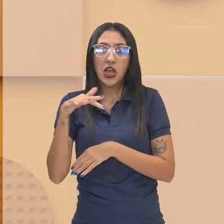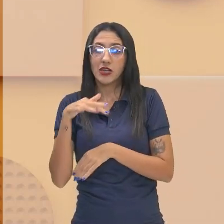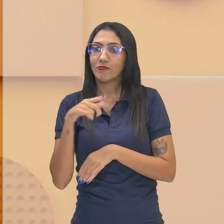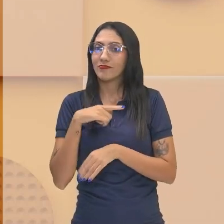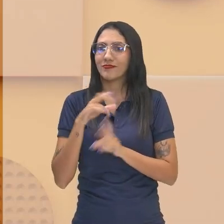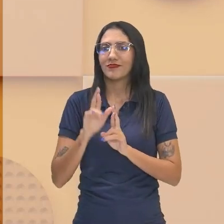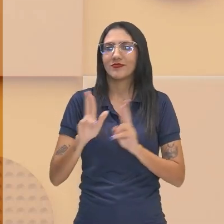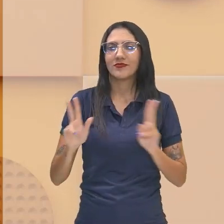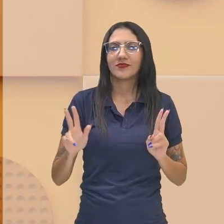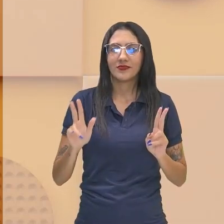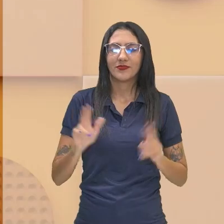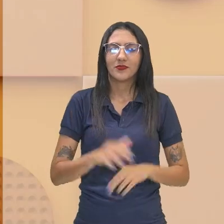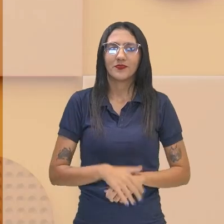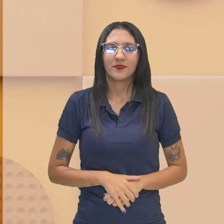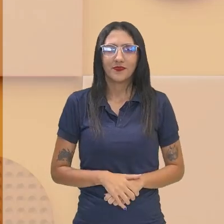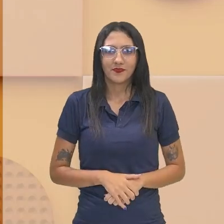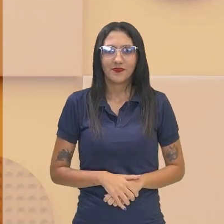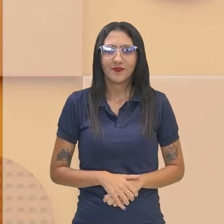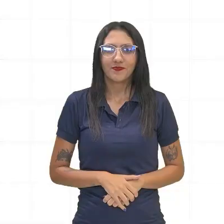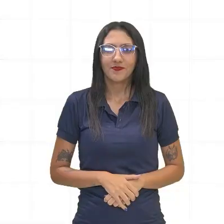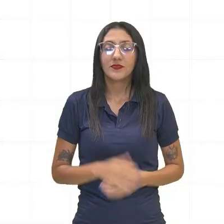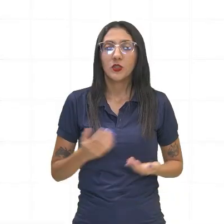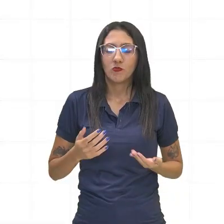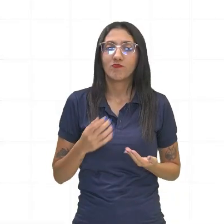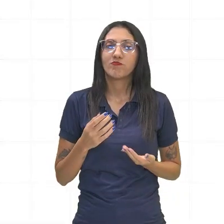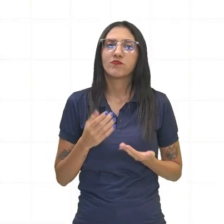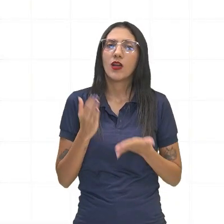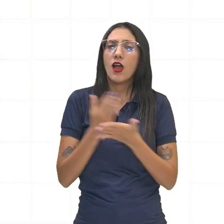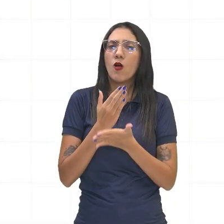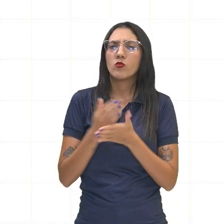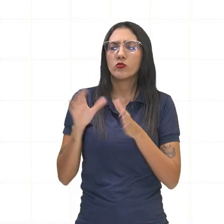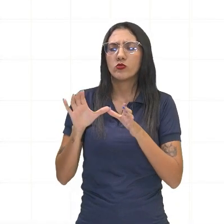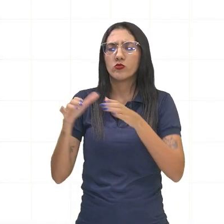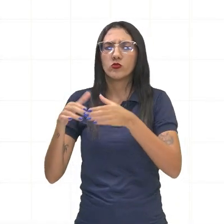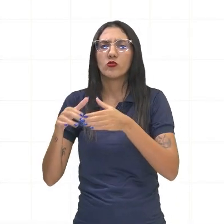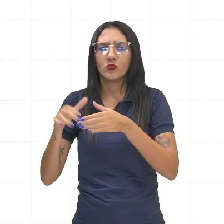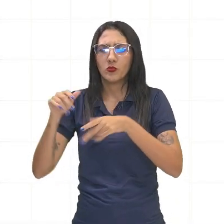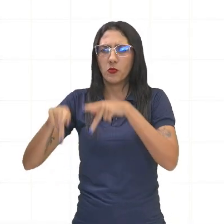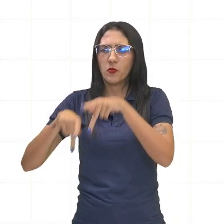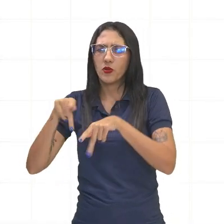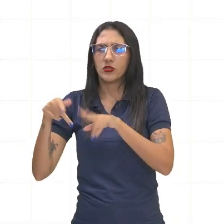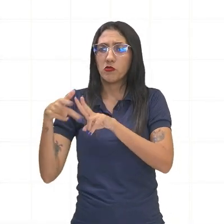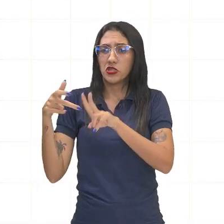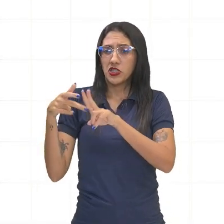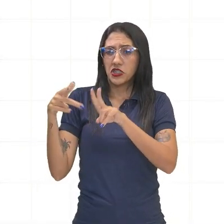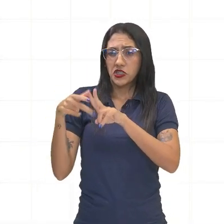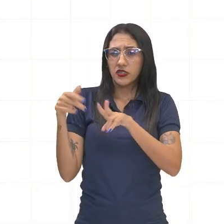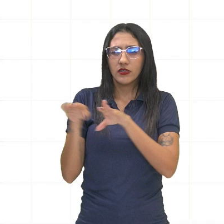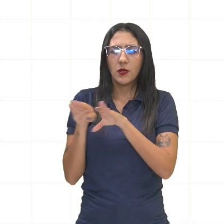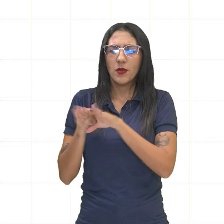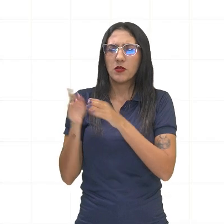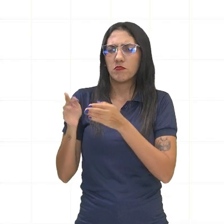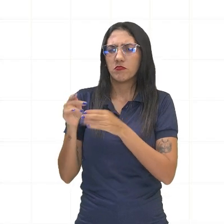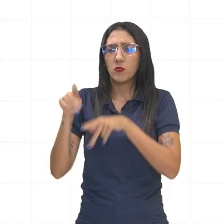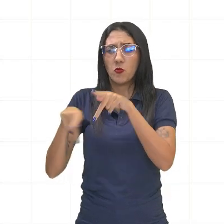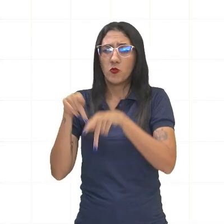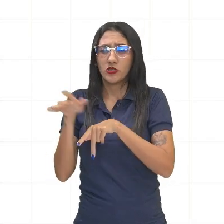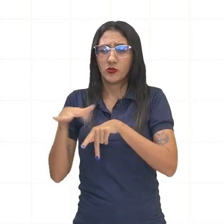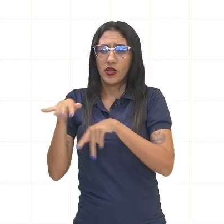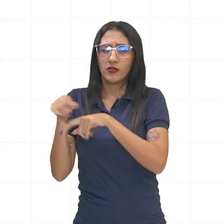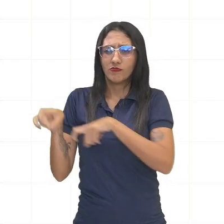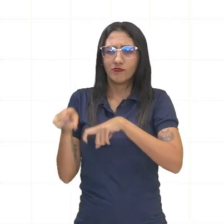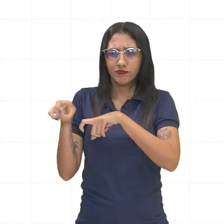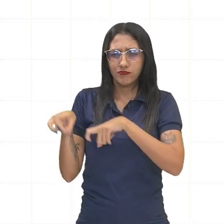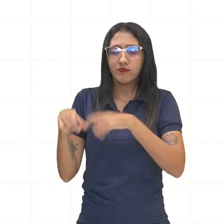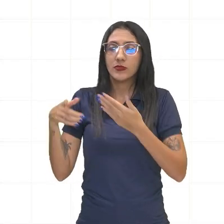diferente. Olha só, para os grupos indígenas, né, e algumas sociedades rurais, o ciclo anual